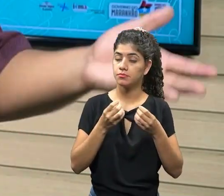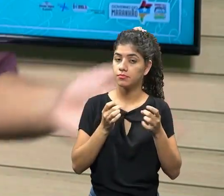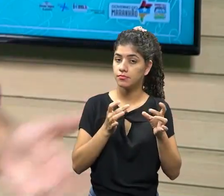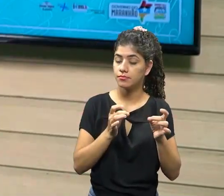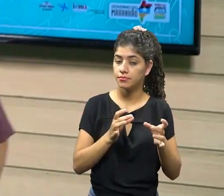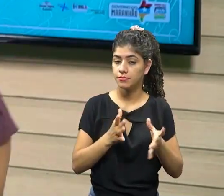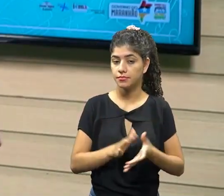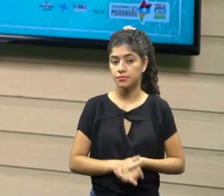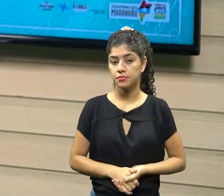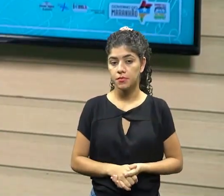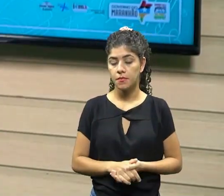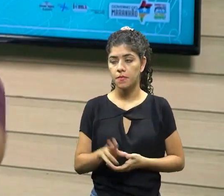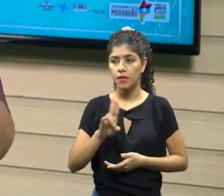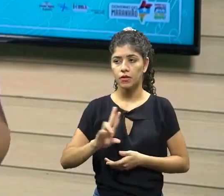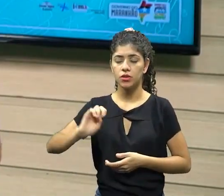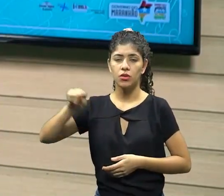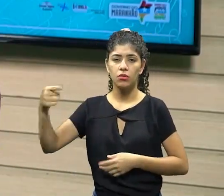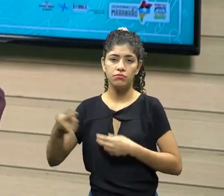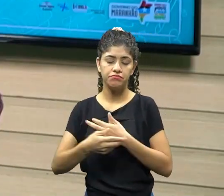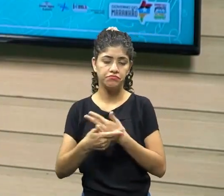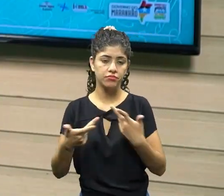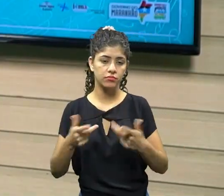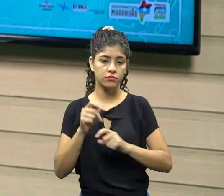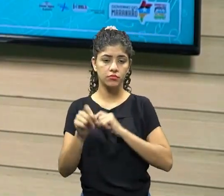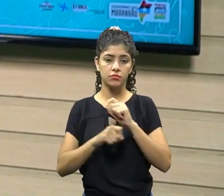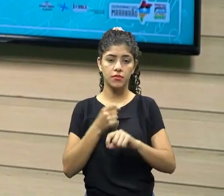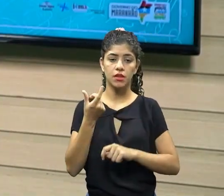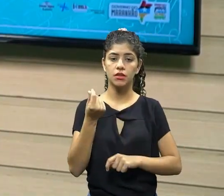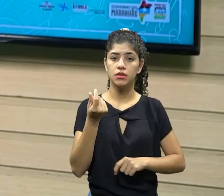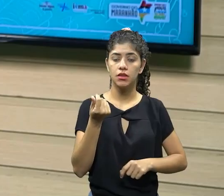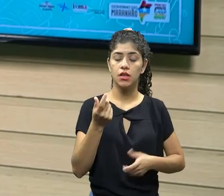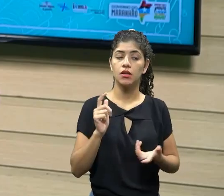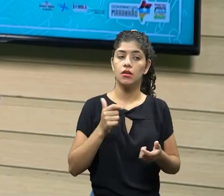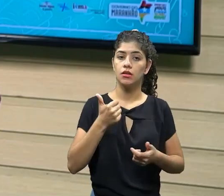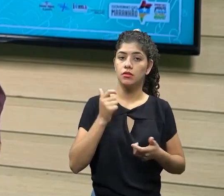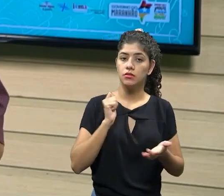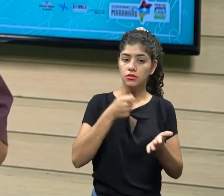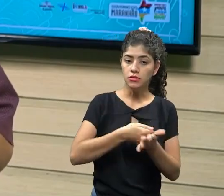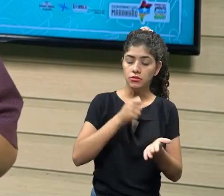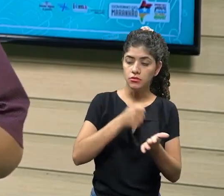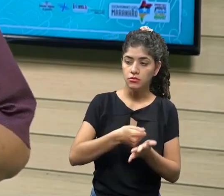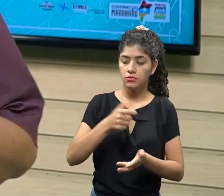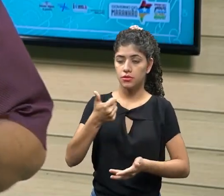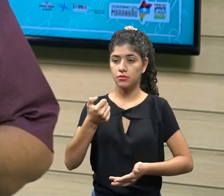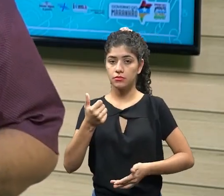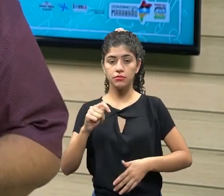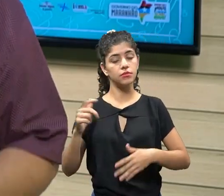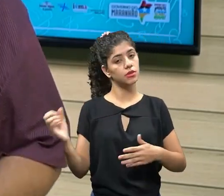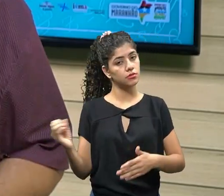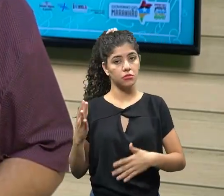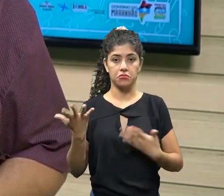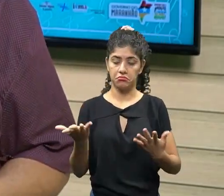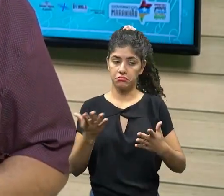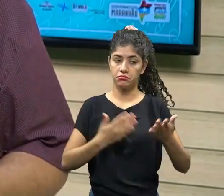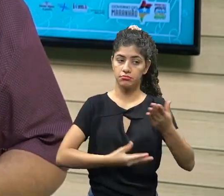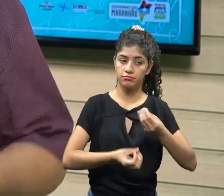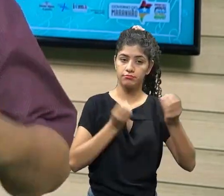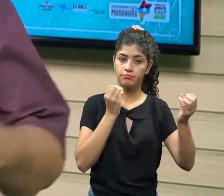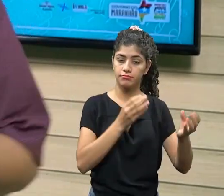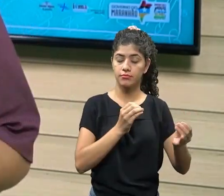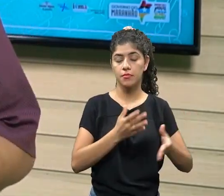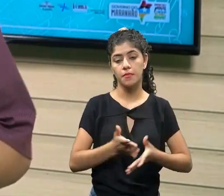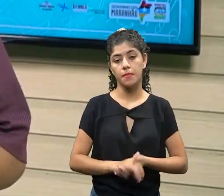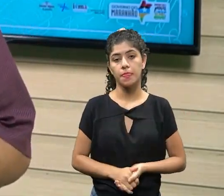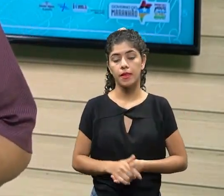que dinheiro eu vou ter para comprar outros e continuar a ter esse fluxo de mercadoria? Então, o fluxo de caixa já garante exatamente